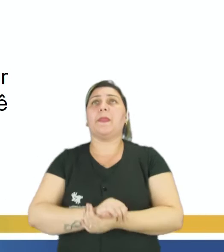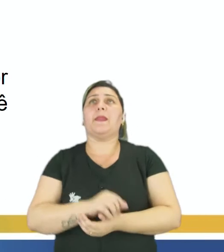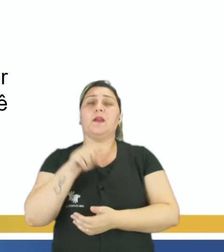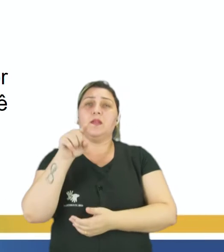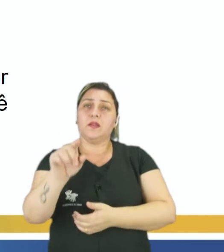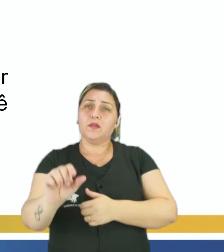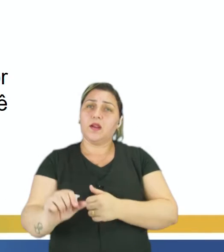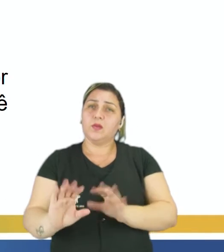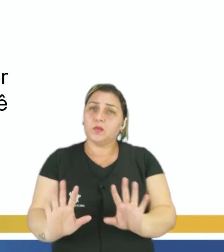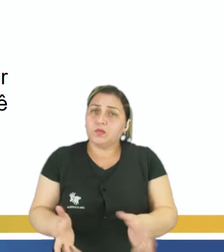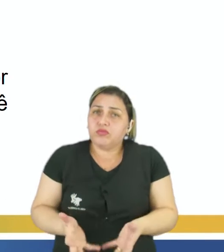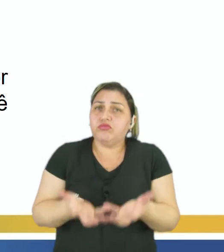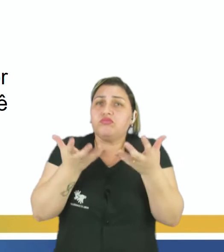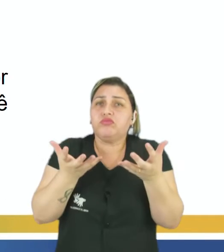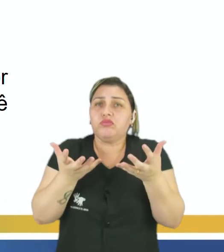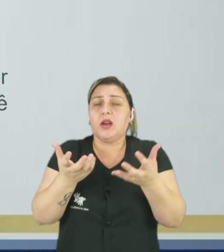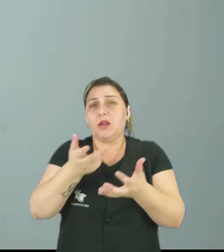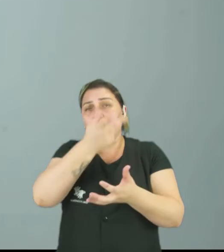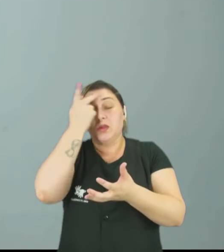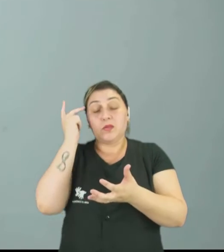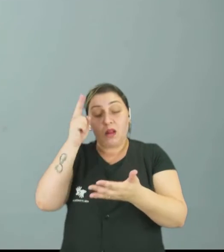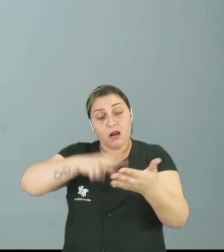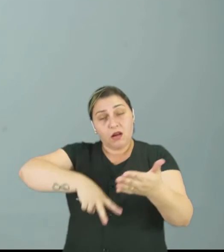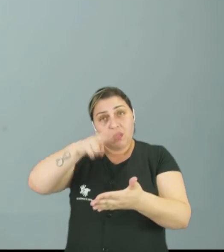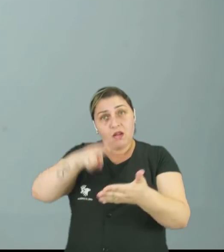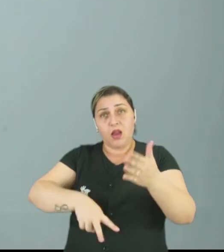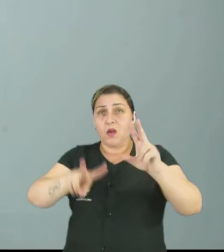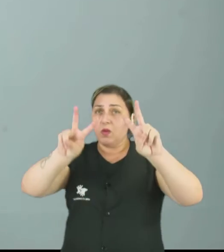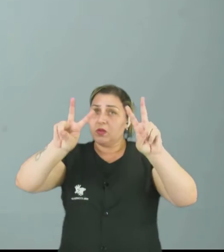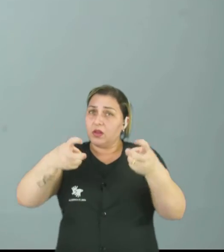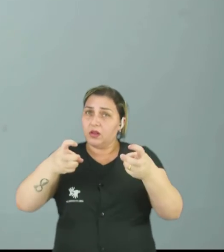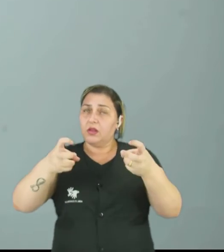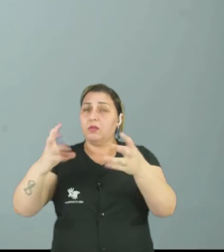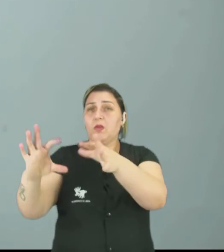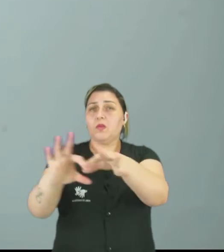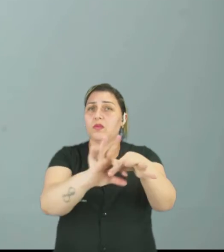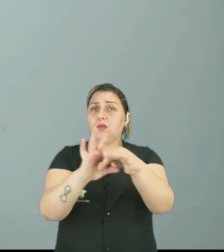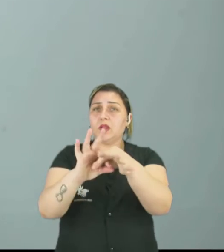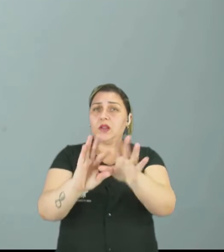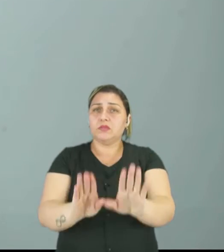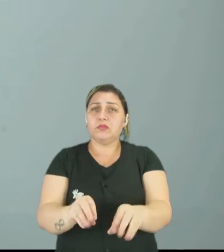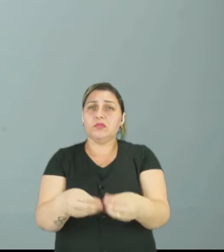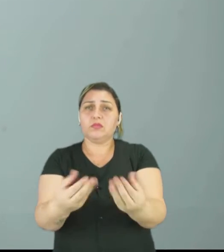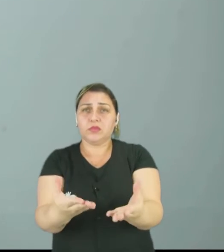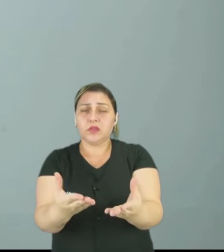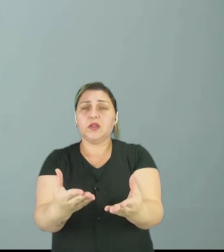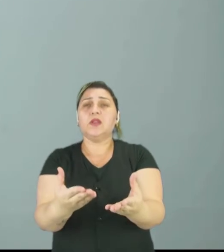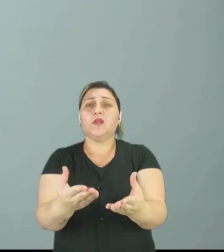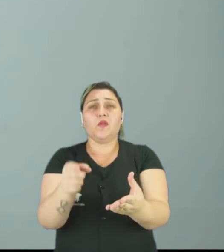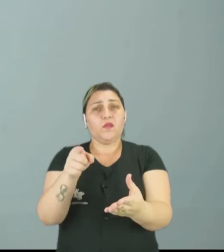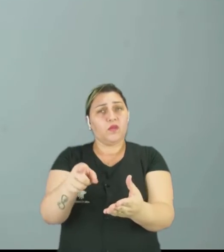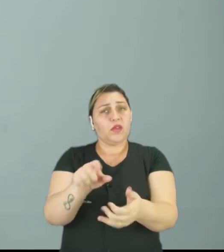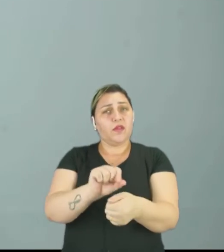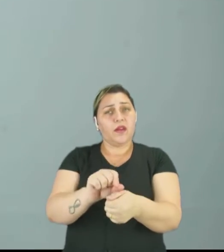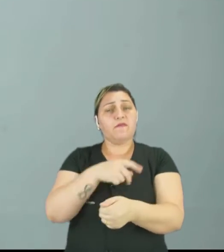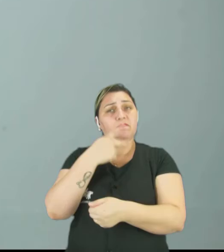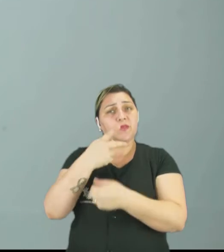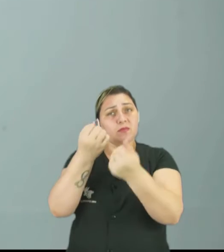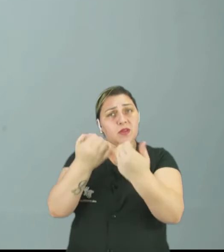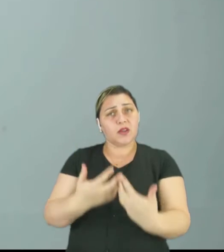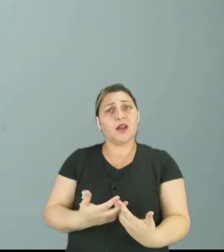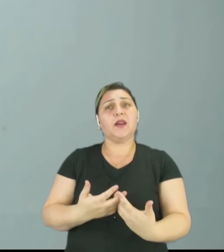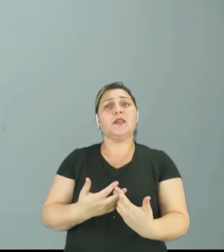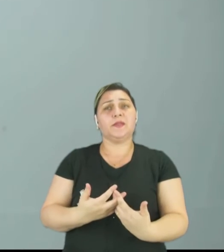vai motivar o seu leitor a ler o assunto. Você vai dar um contexto sobre o que você vai falar.